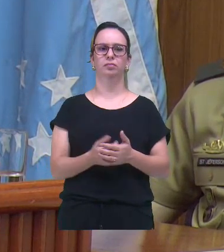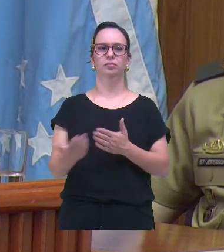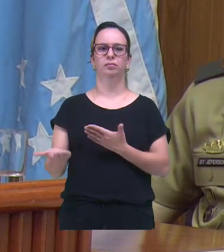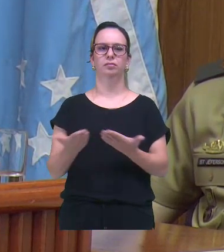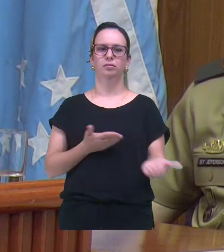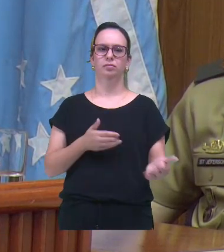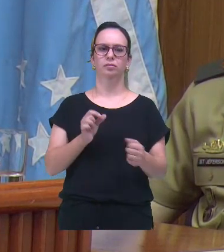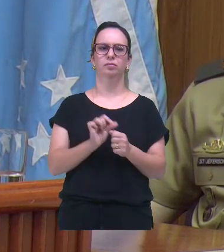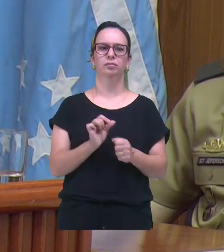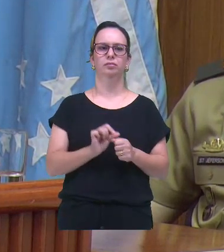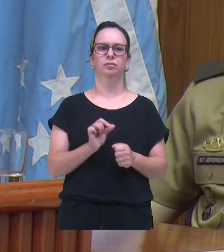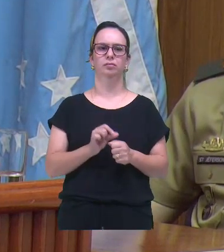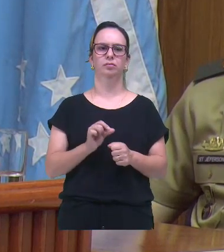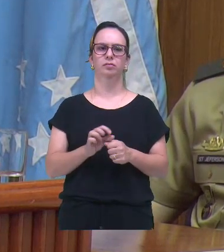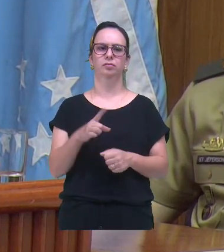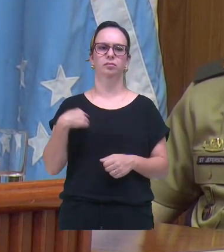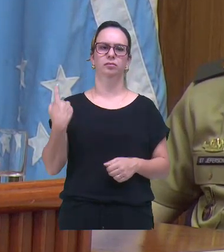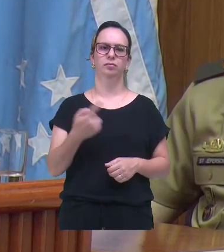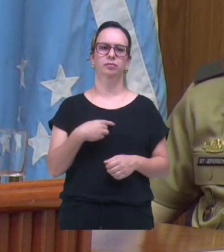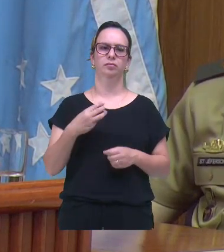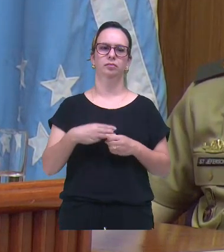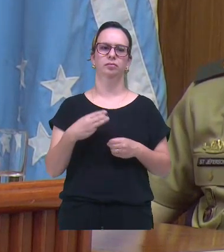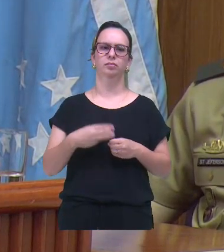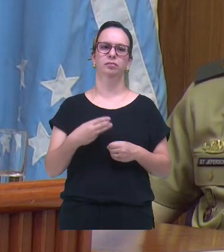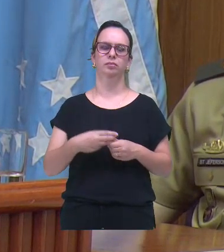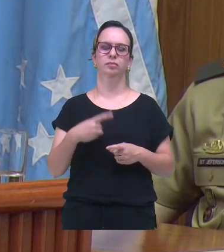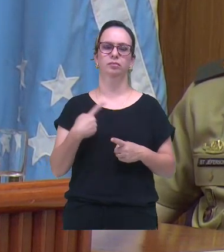nosso município. Pois,